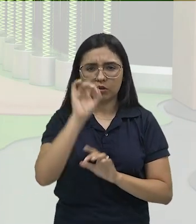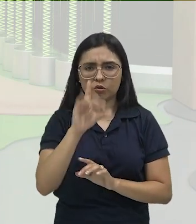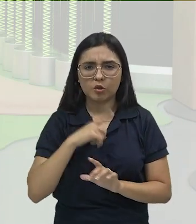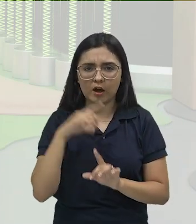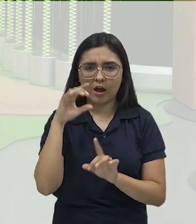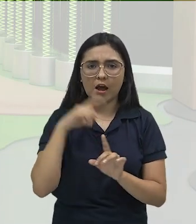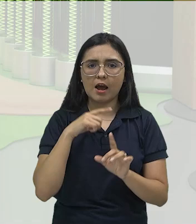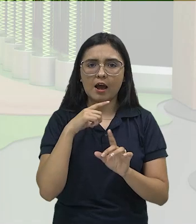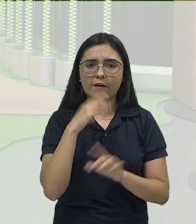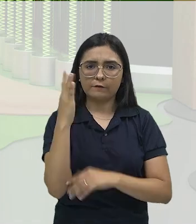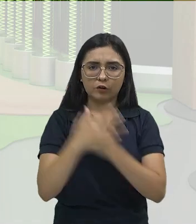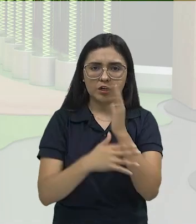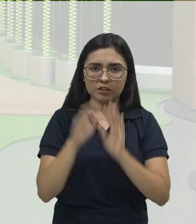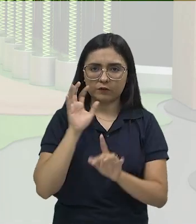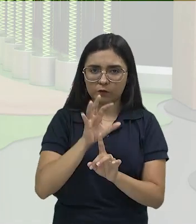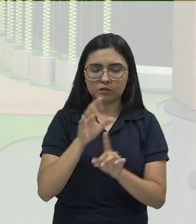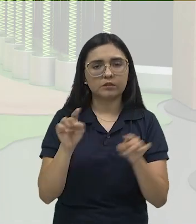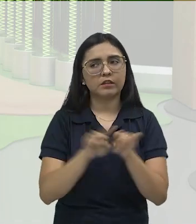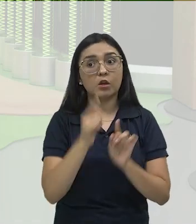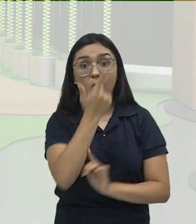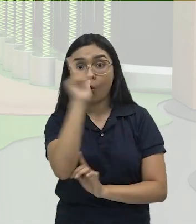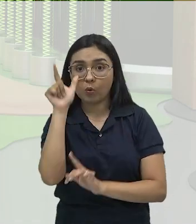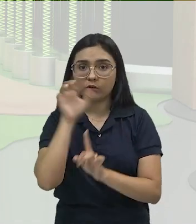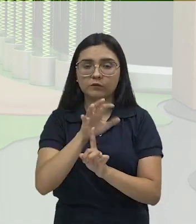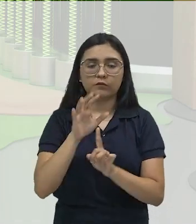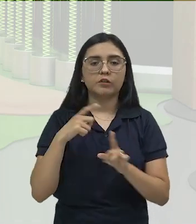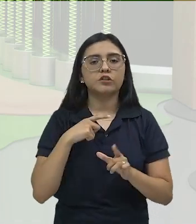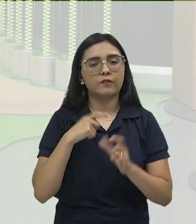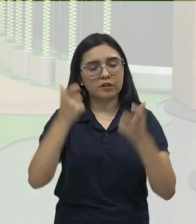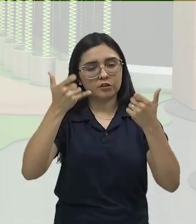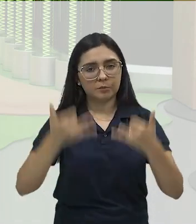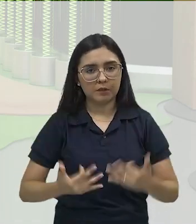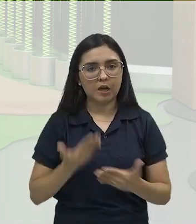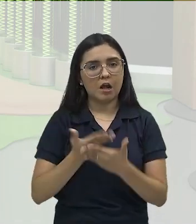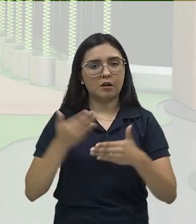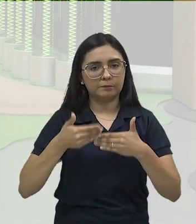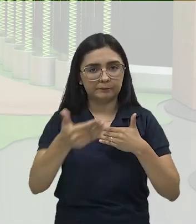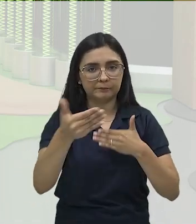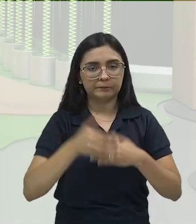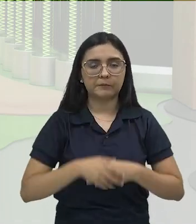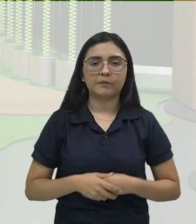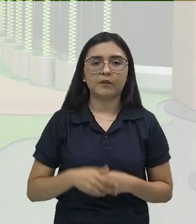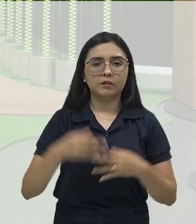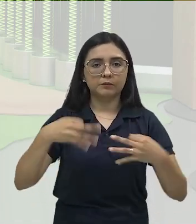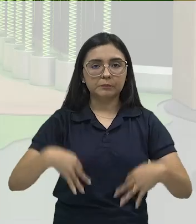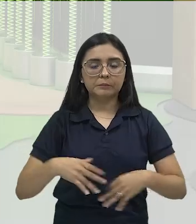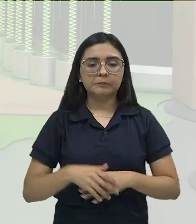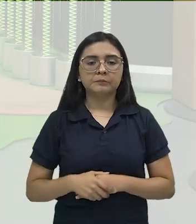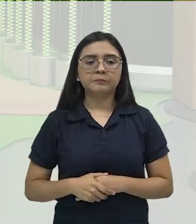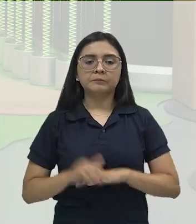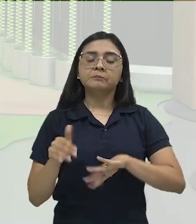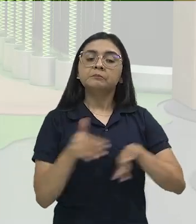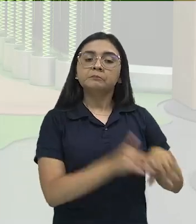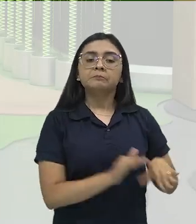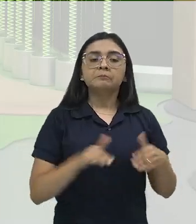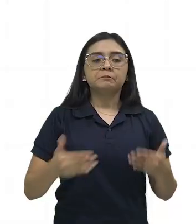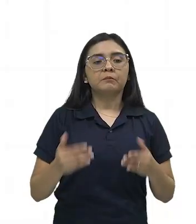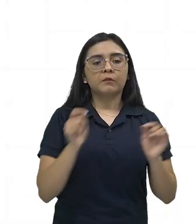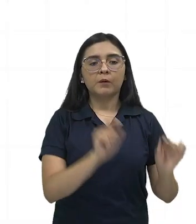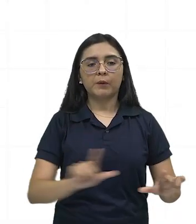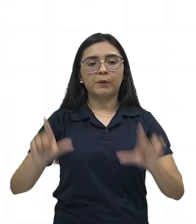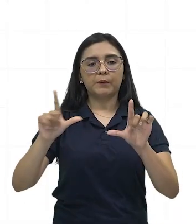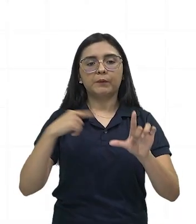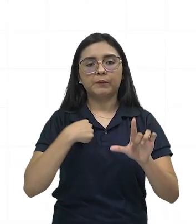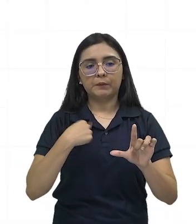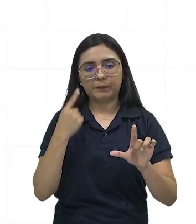que influencia, não. Temos outras influências que a gente vai falar no decorrer da nossa aula, certo? Na nossa próxima cartela,